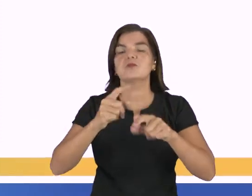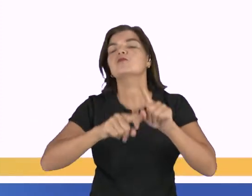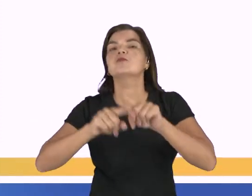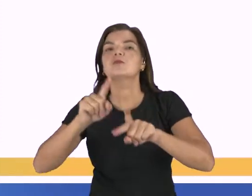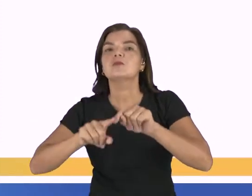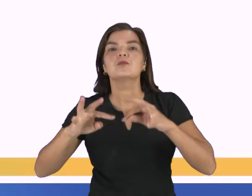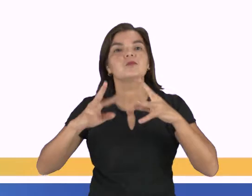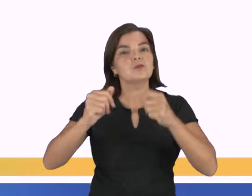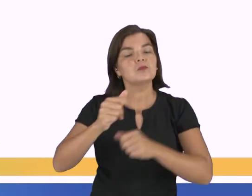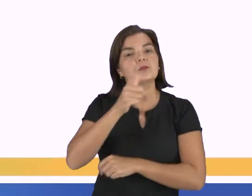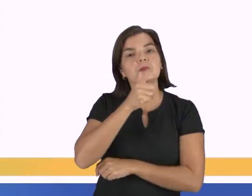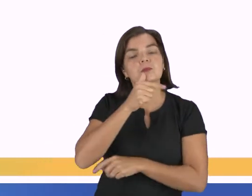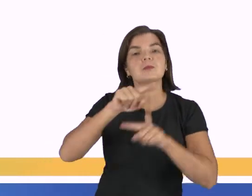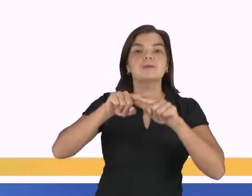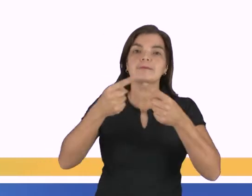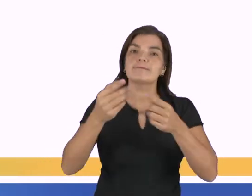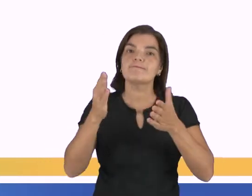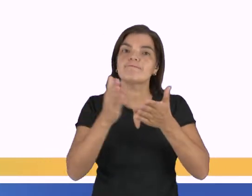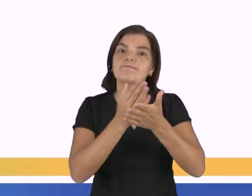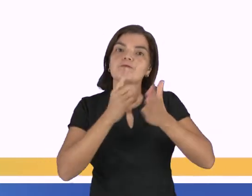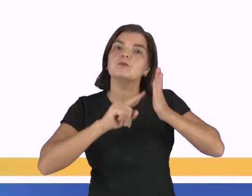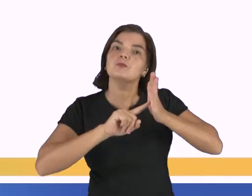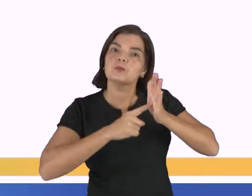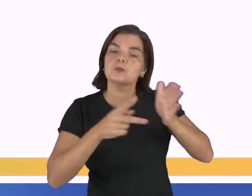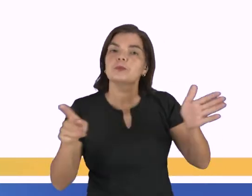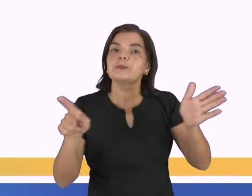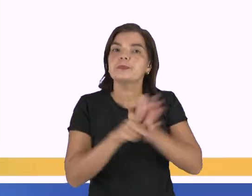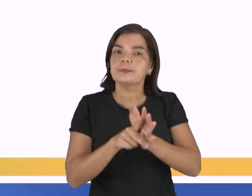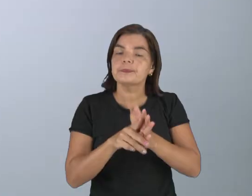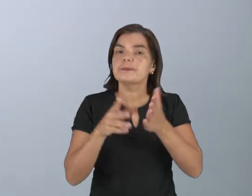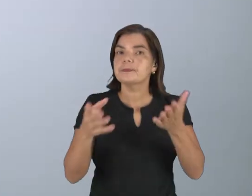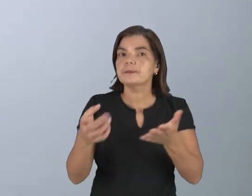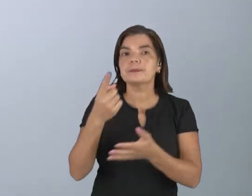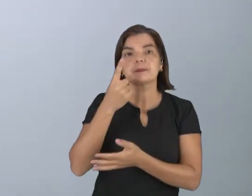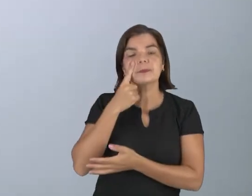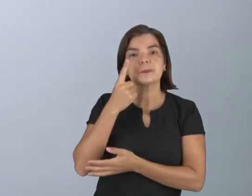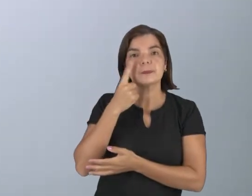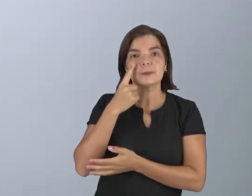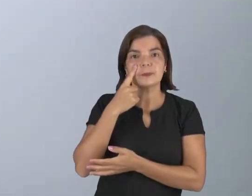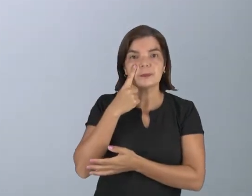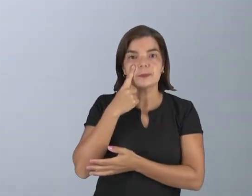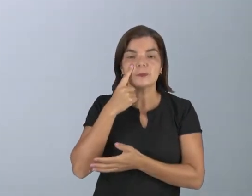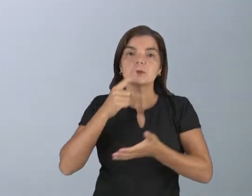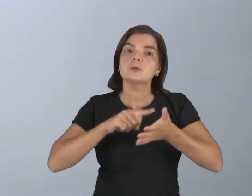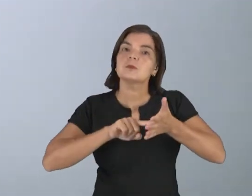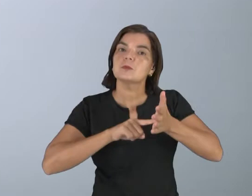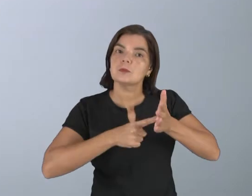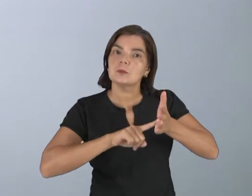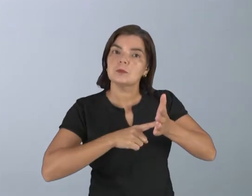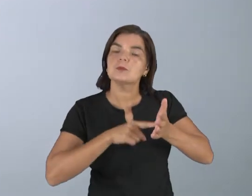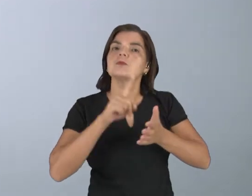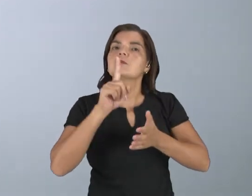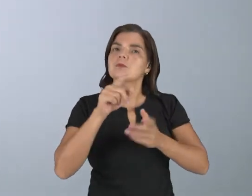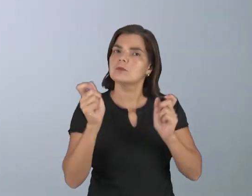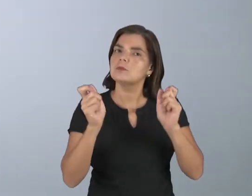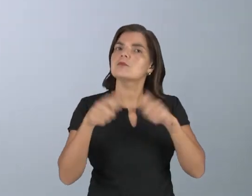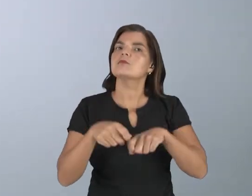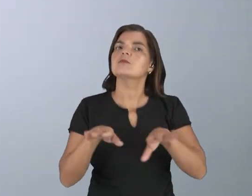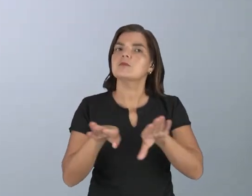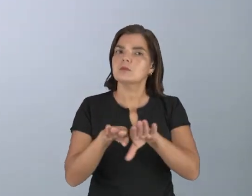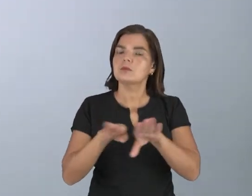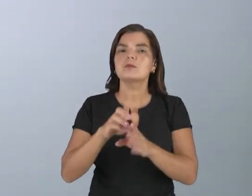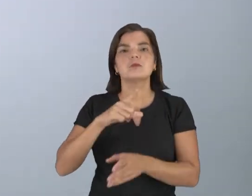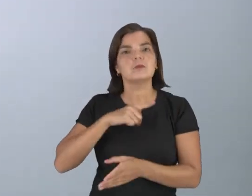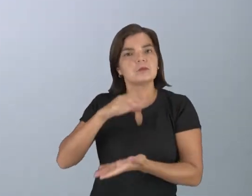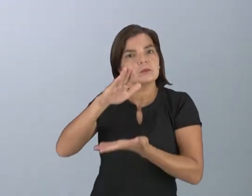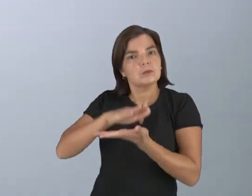líquido. Seria a pressão em determinado ponto específico. E aí a gente vai ver que esses pontos, eles podem ter